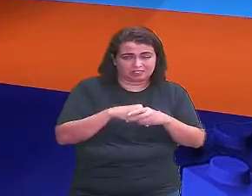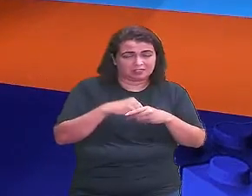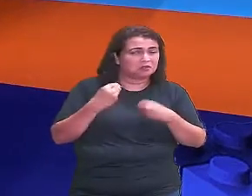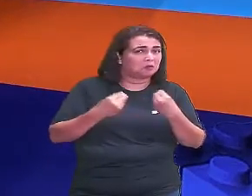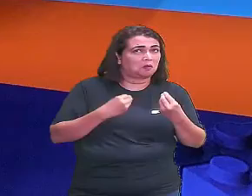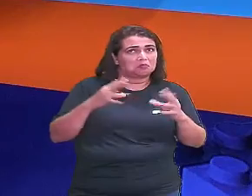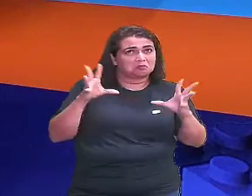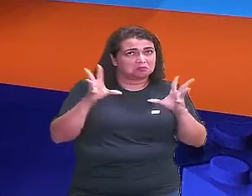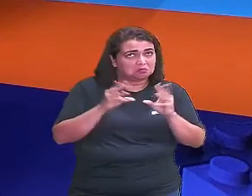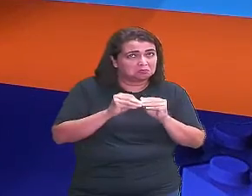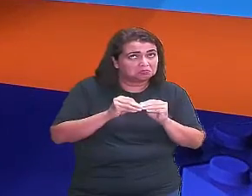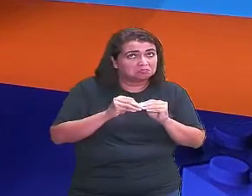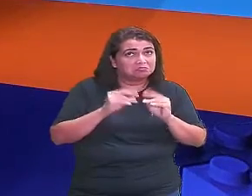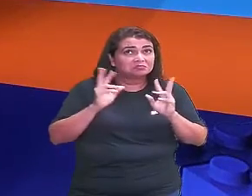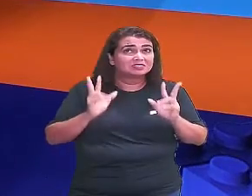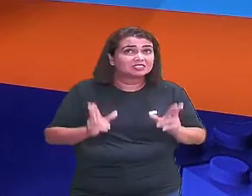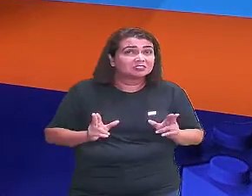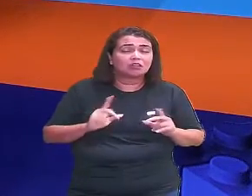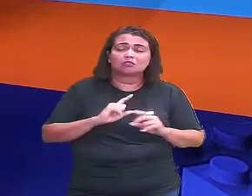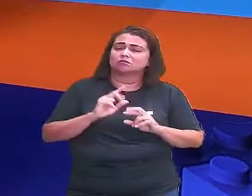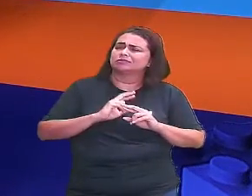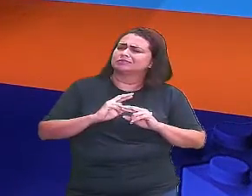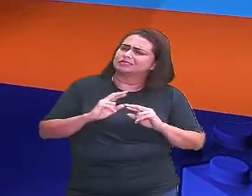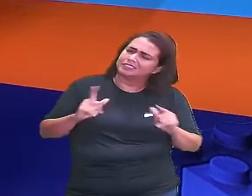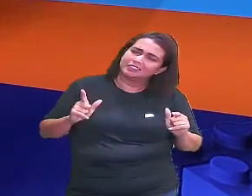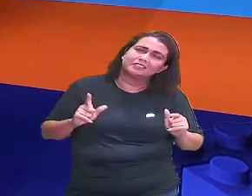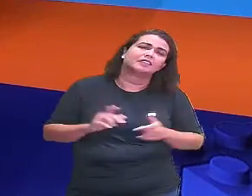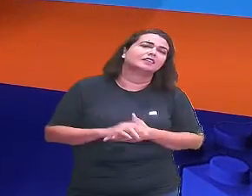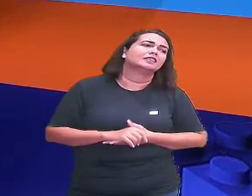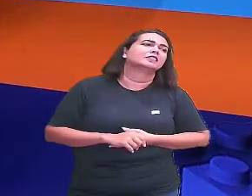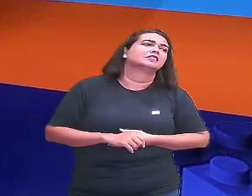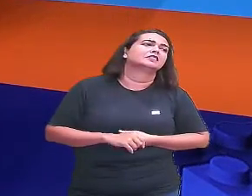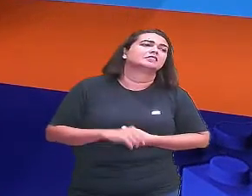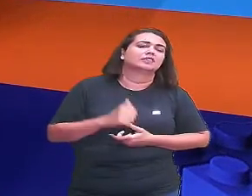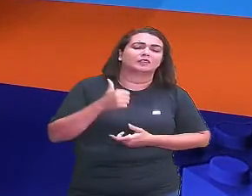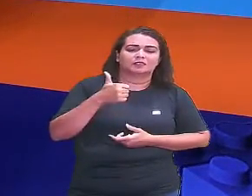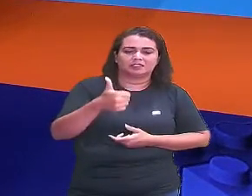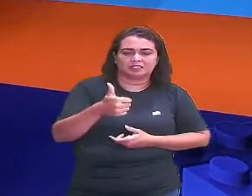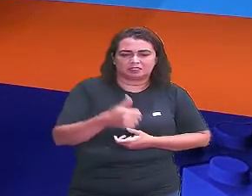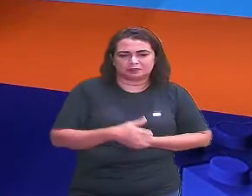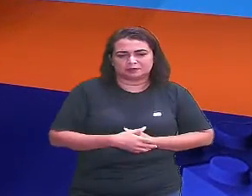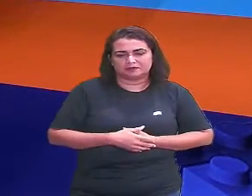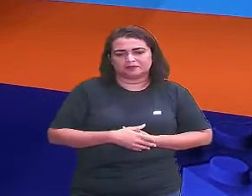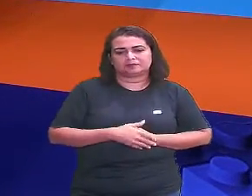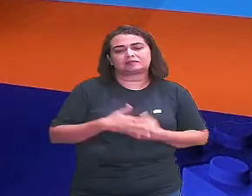mesma conclusão que a da tia. Ou outra conclusão, tá certo?